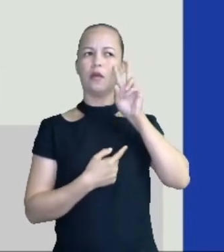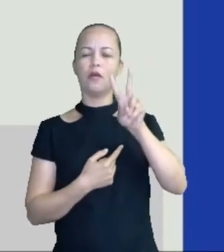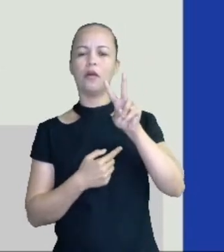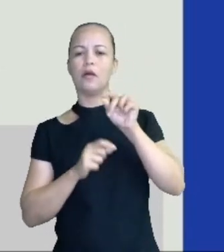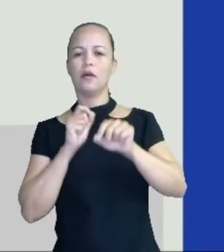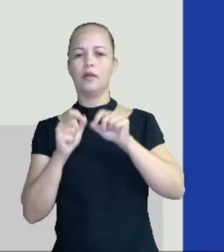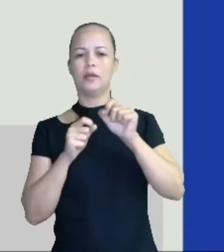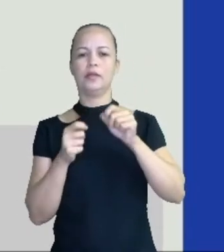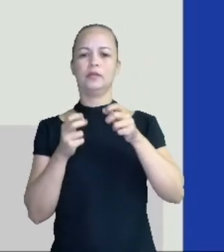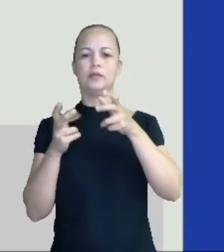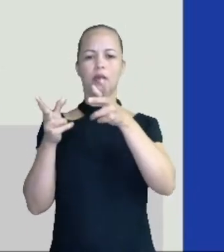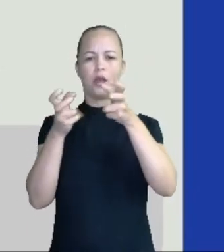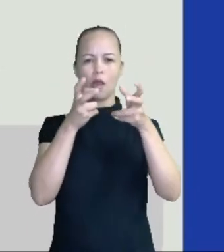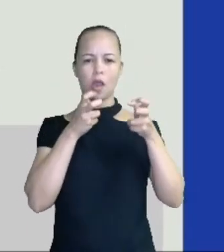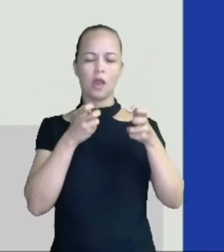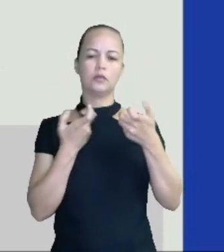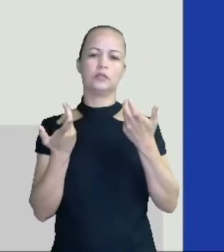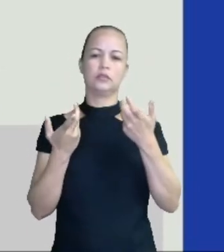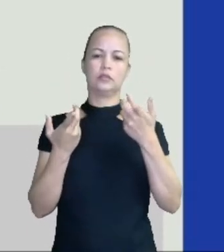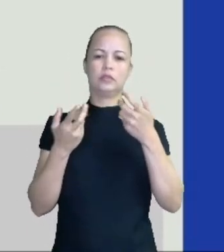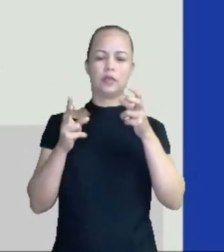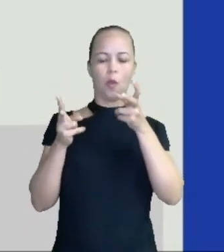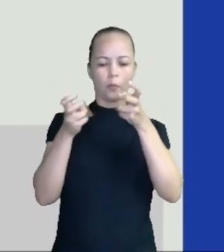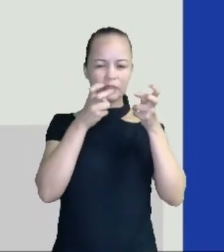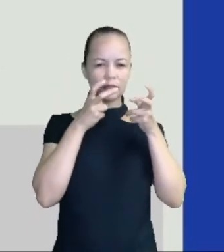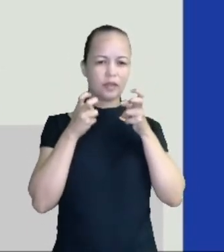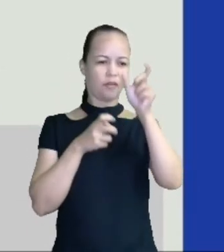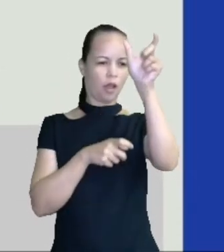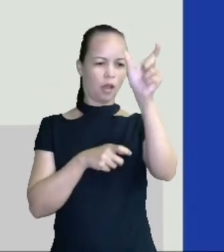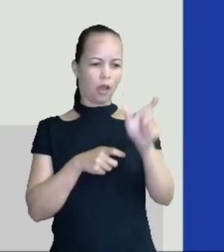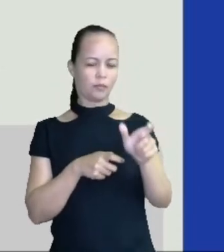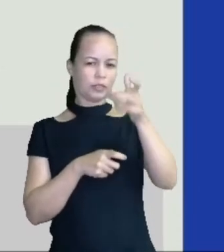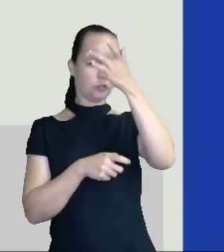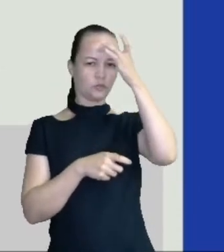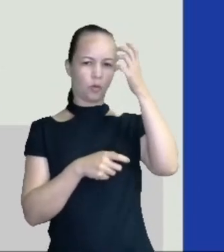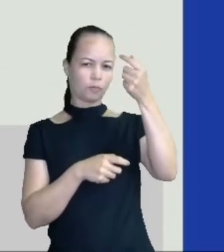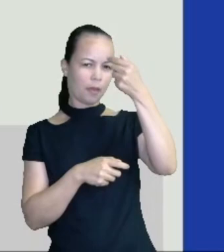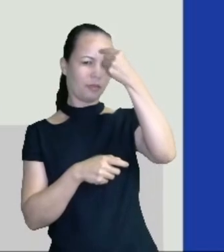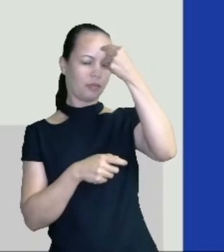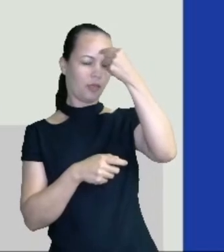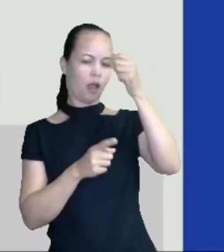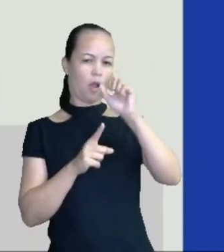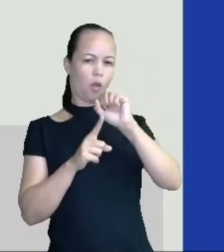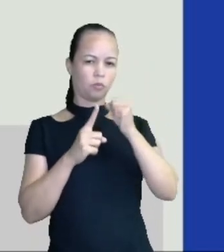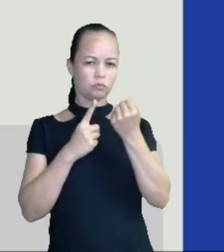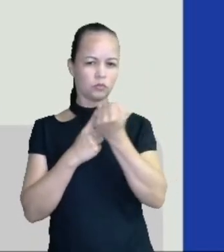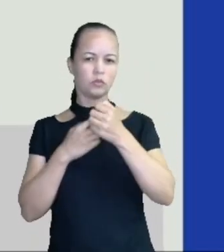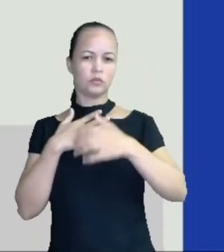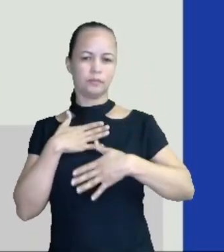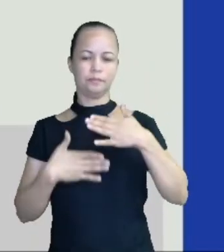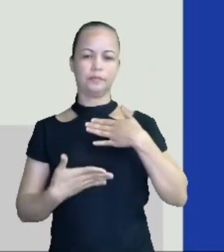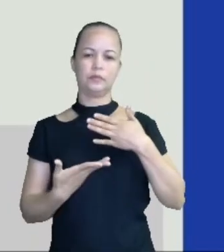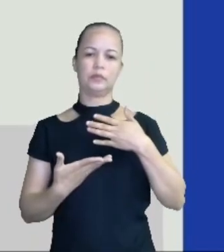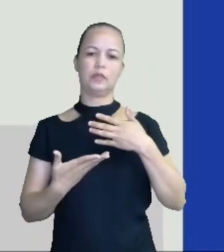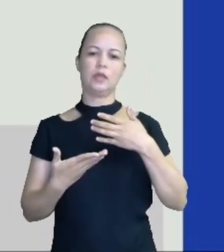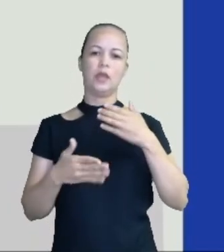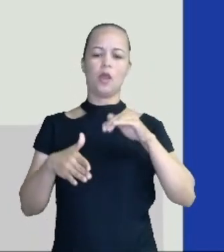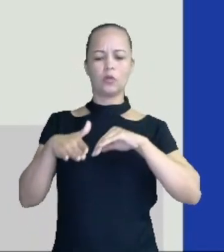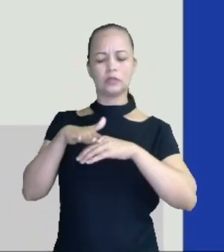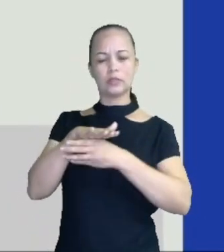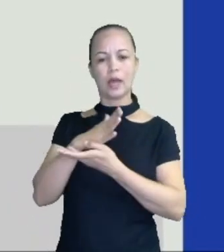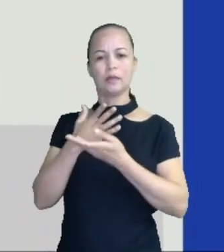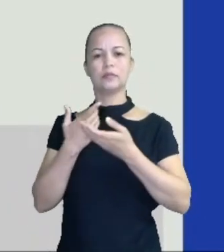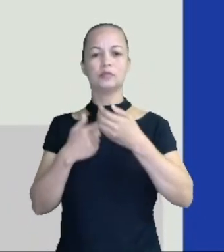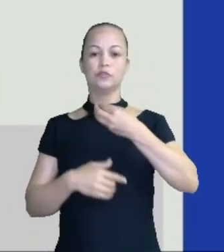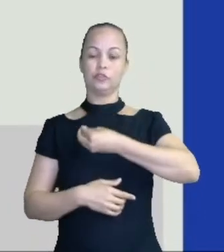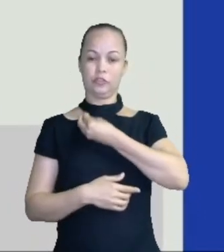que observar o aspecto físico, mental e social. E também nós aprendemos que nossos hábitos de vida, né, os